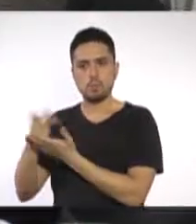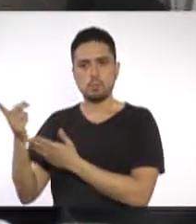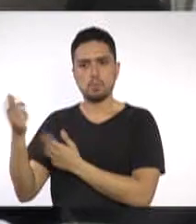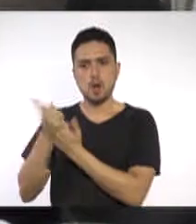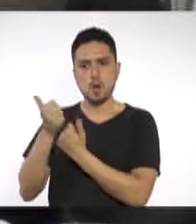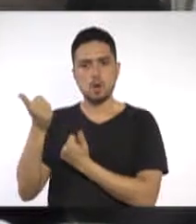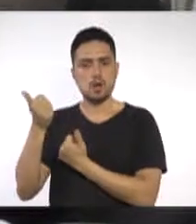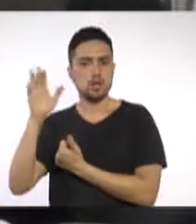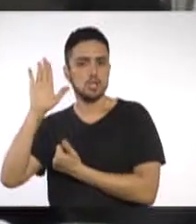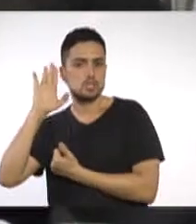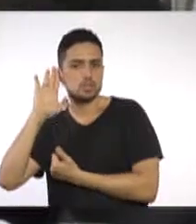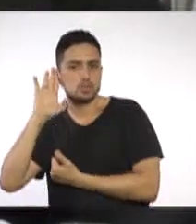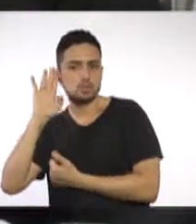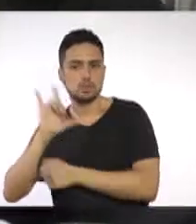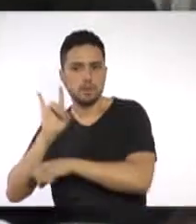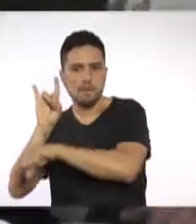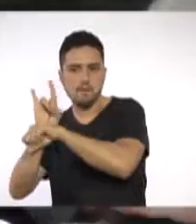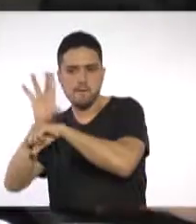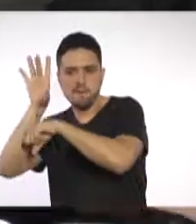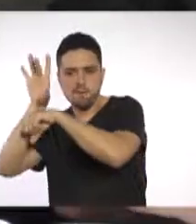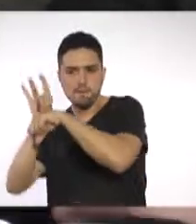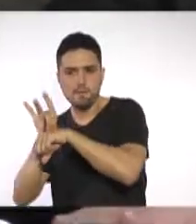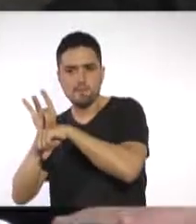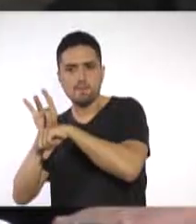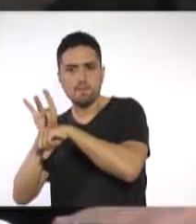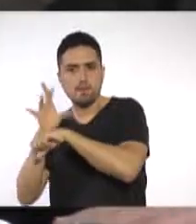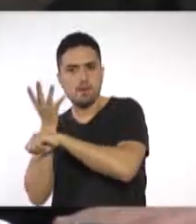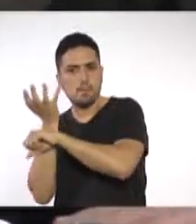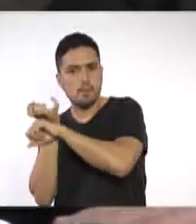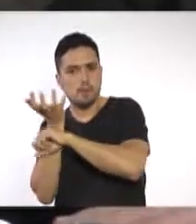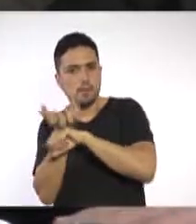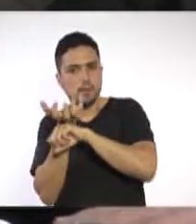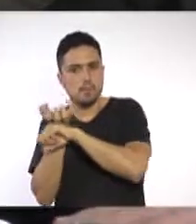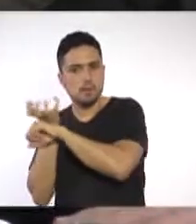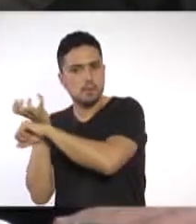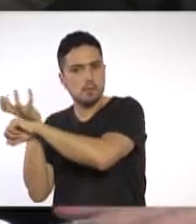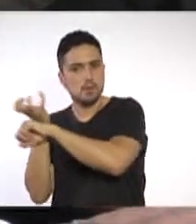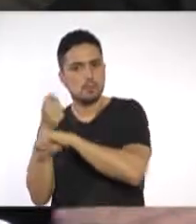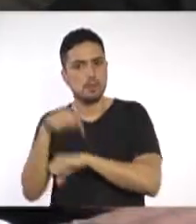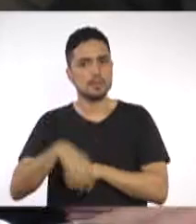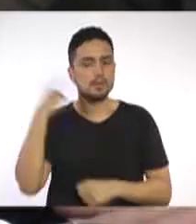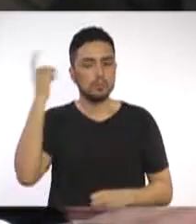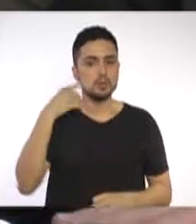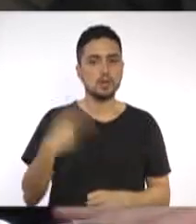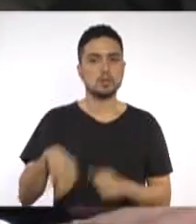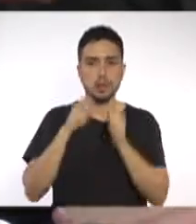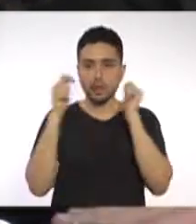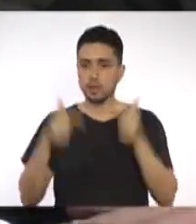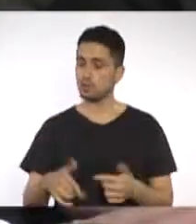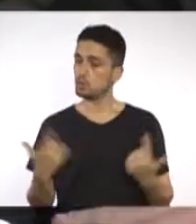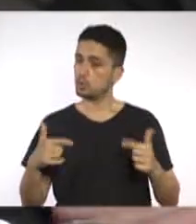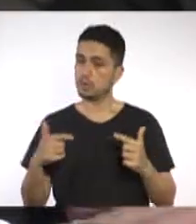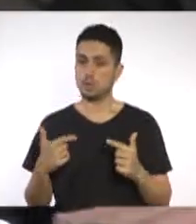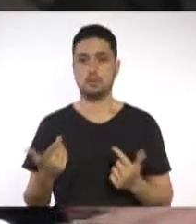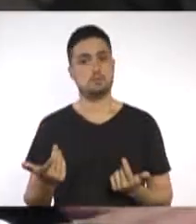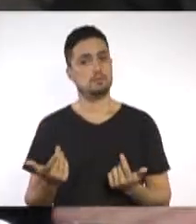que denigra ou venha investigar os deputados dessa casa. Se houve qualquer tipo de